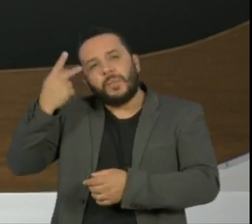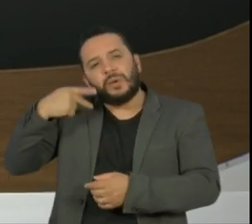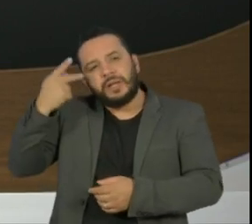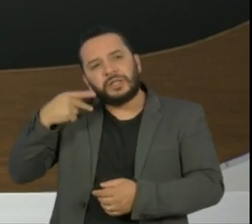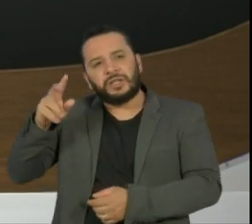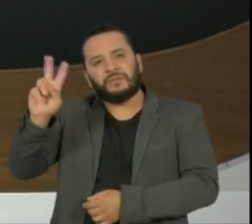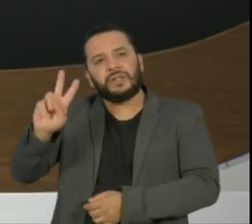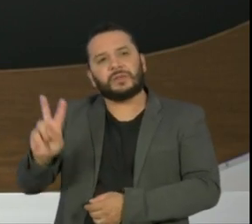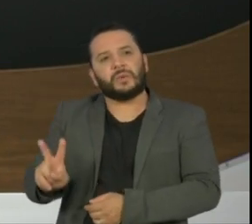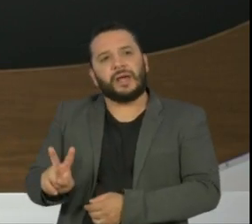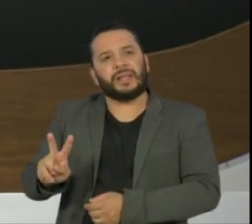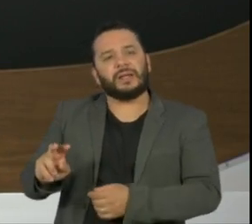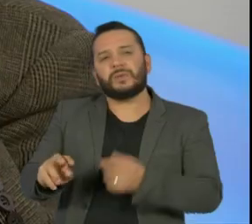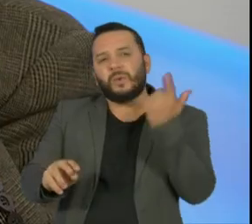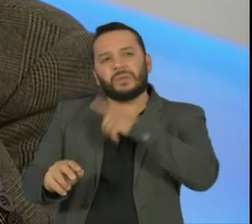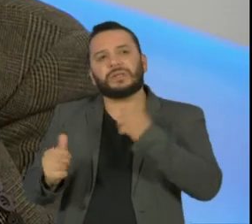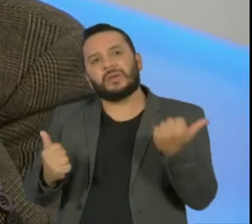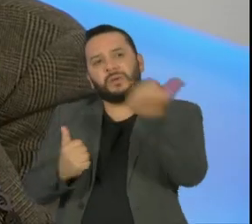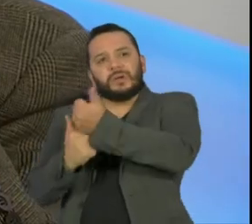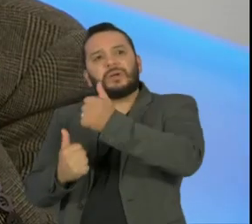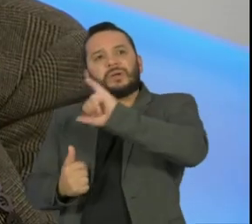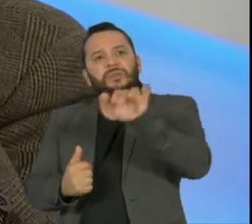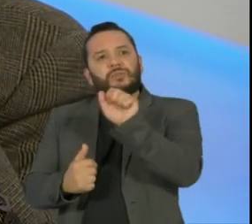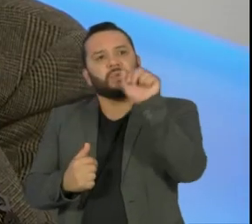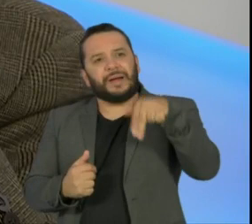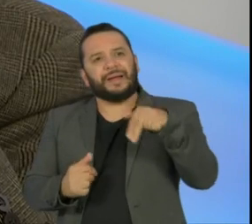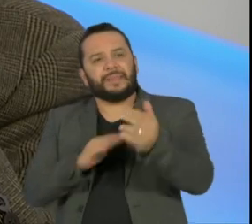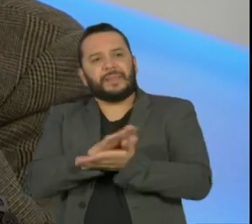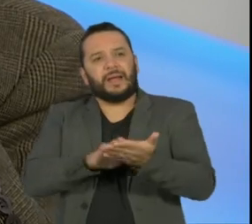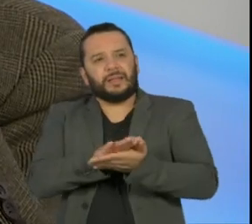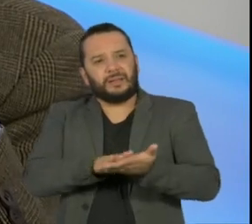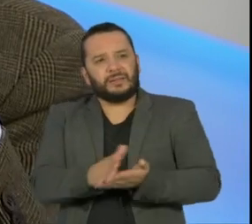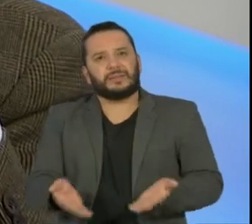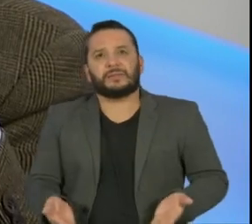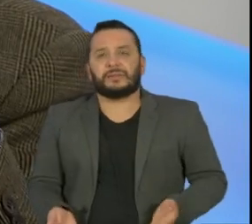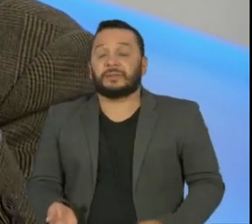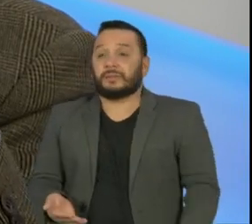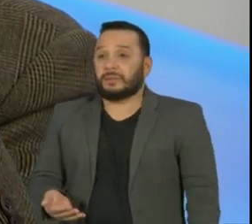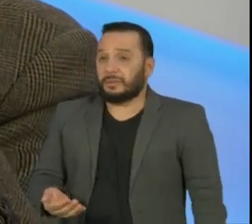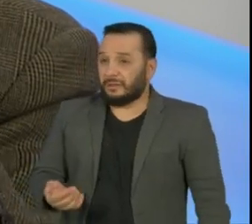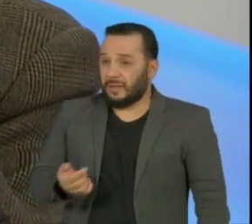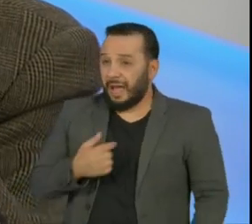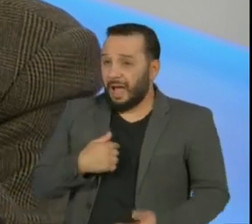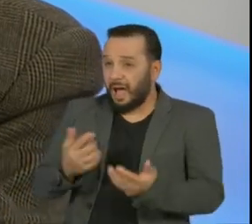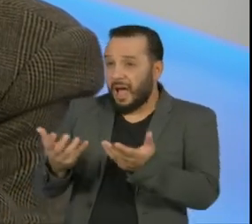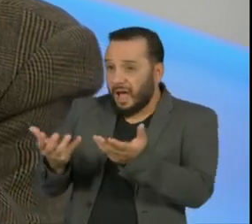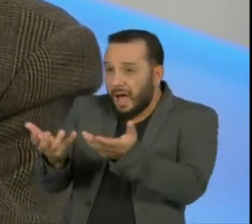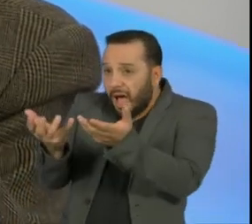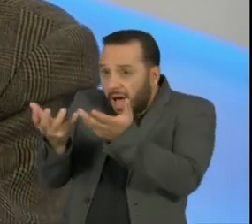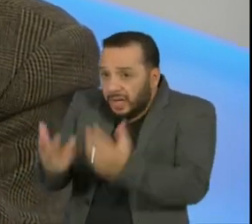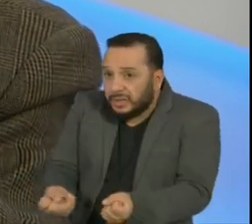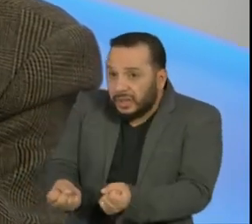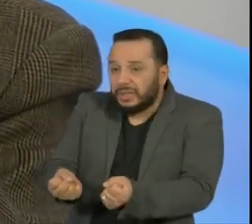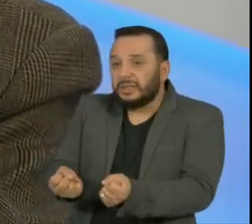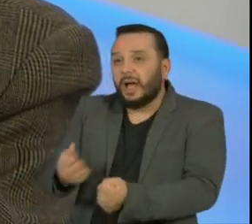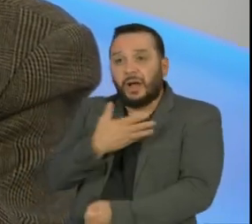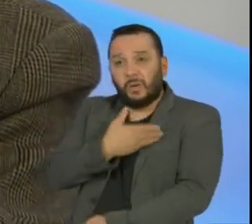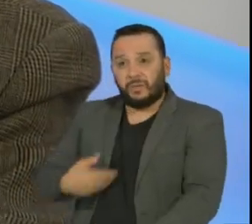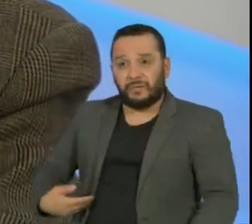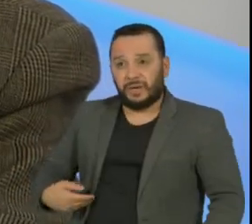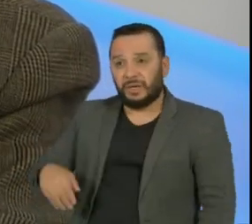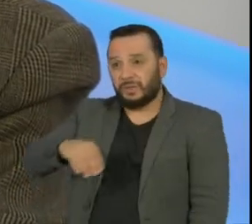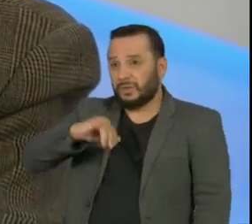que isso não fosse concretizado nicole reconhecer o governo e sempre